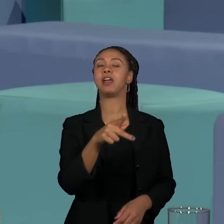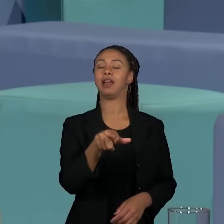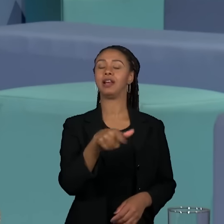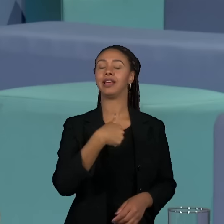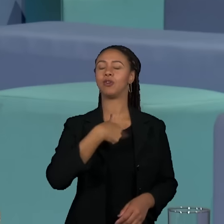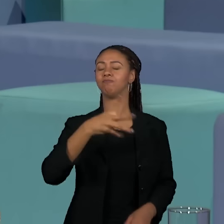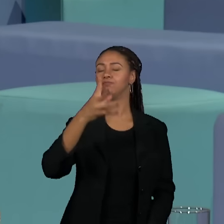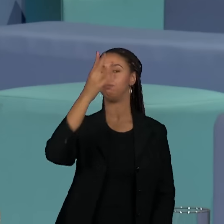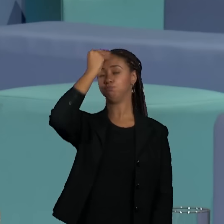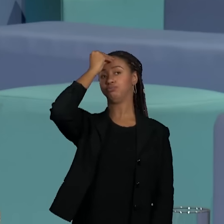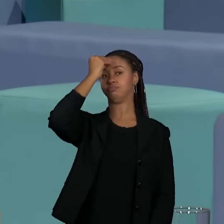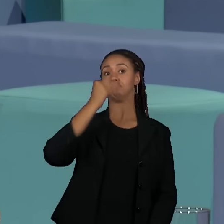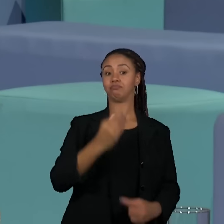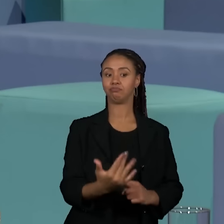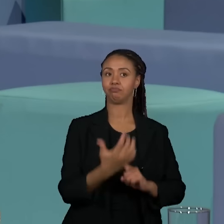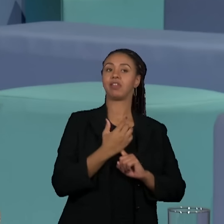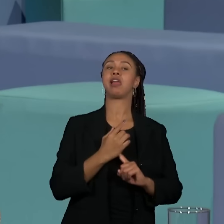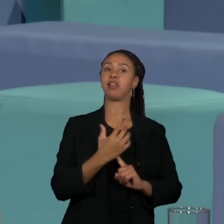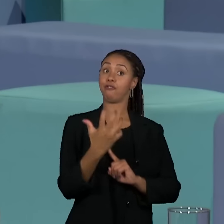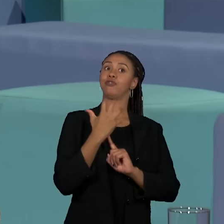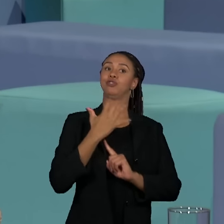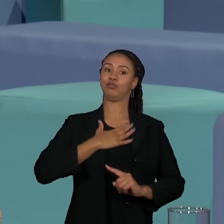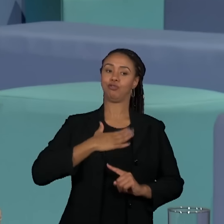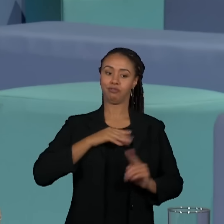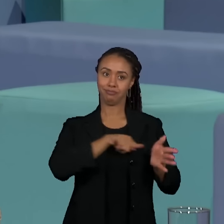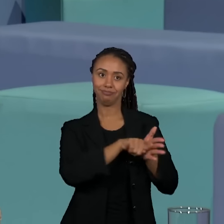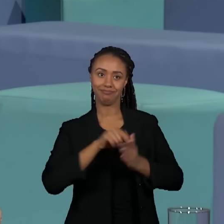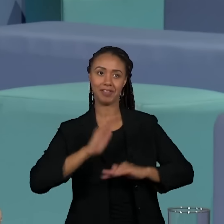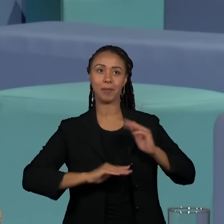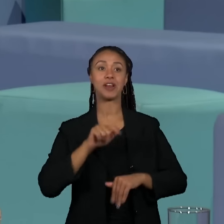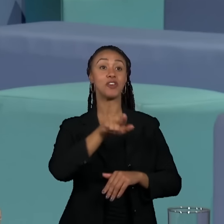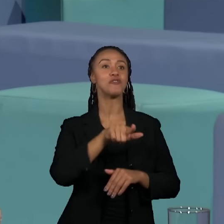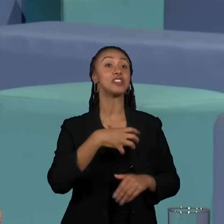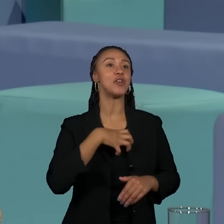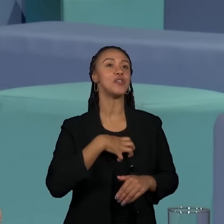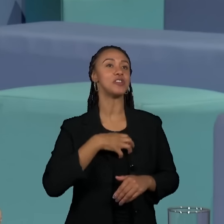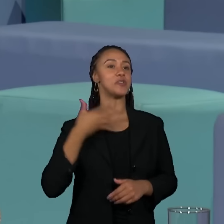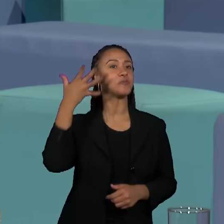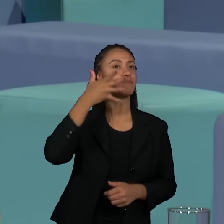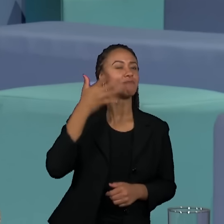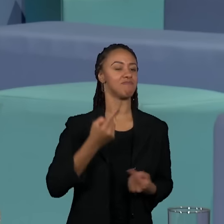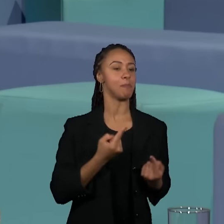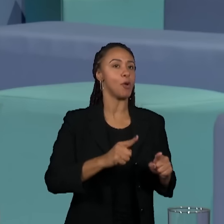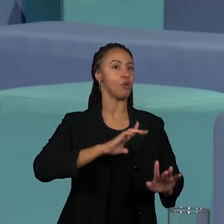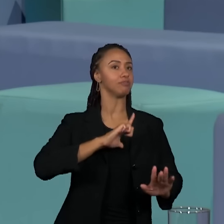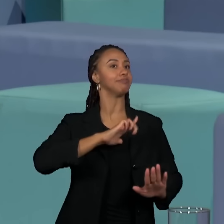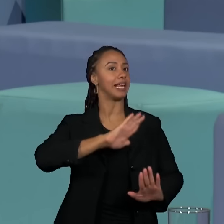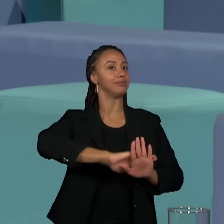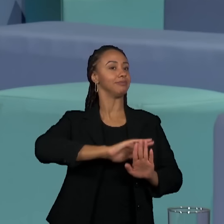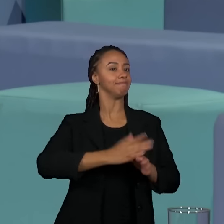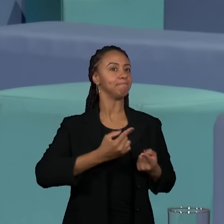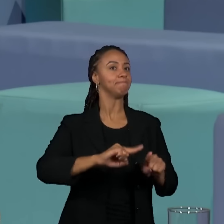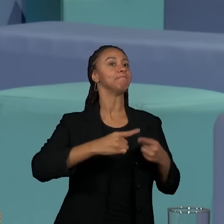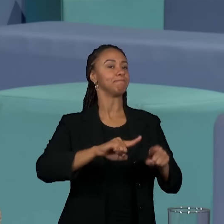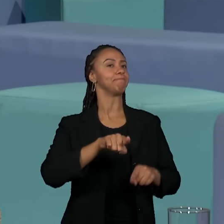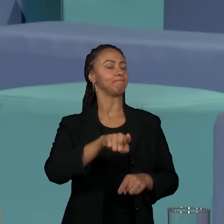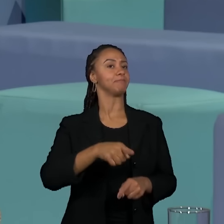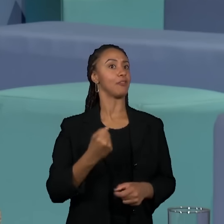um pesquisador são as suas provocações nessas colocações bem fortes em certos temas e eu me